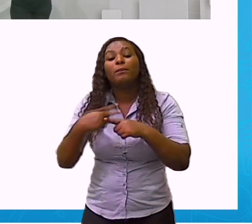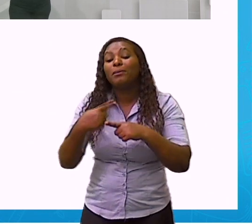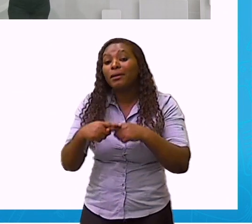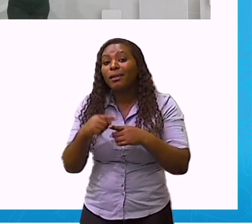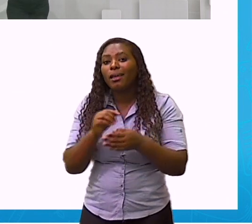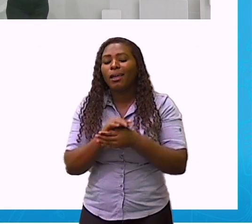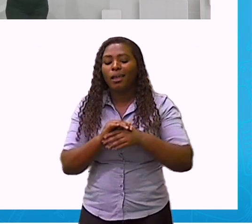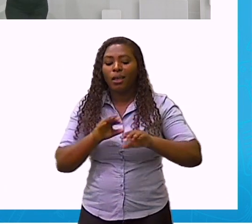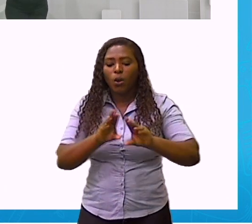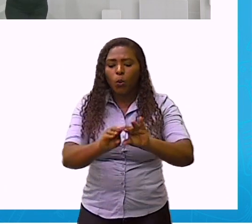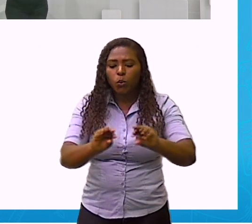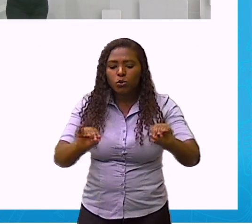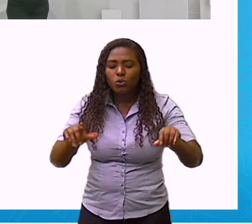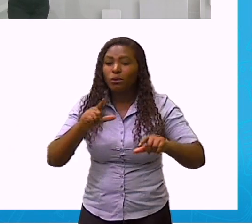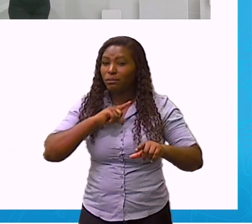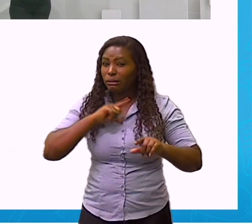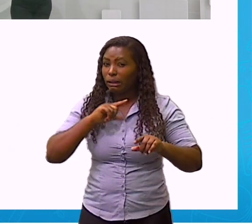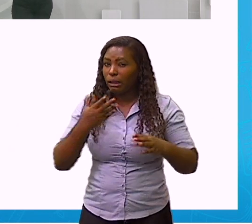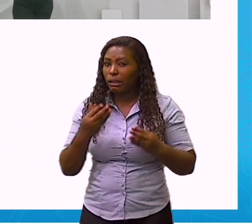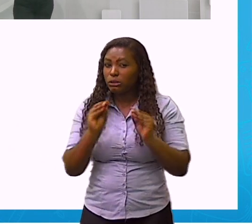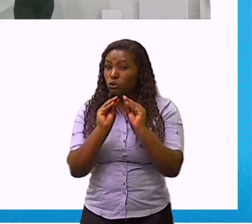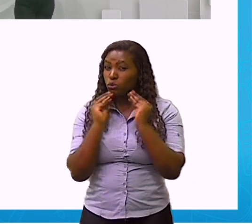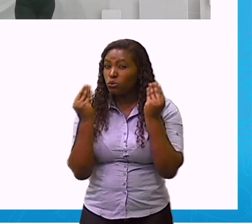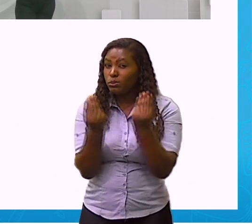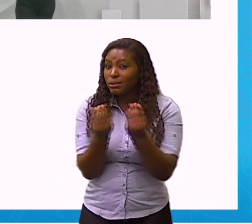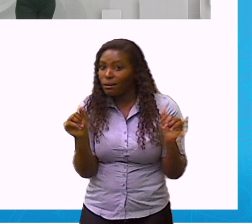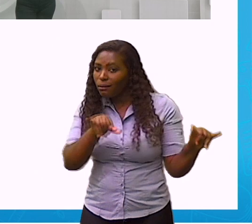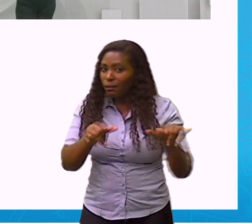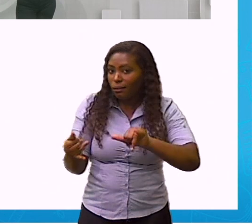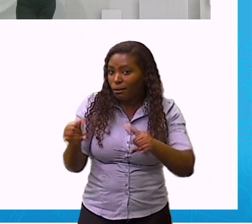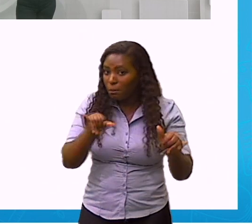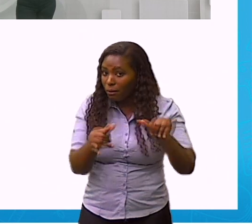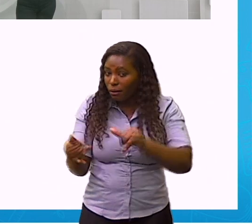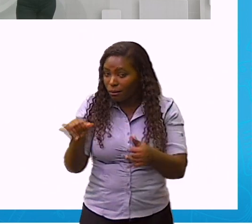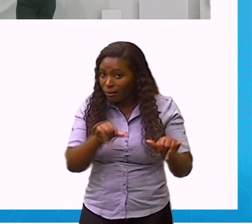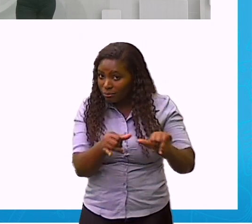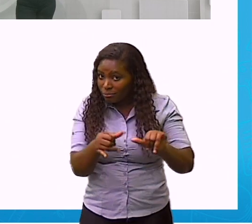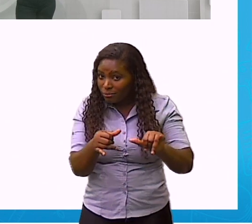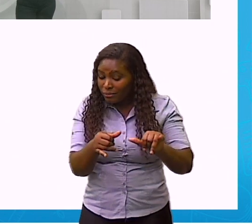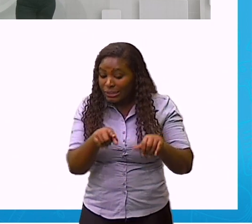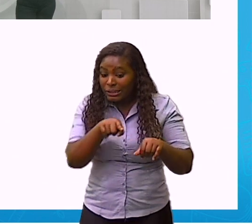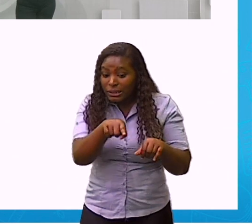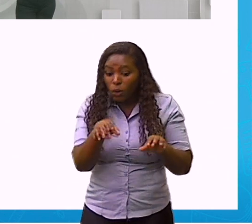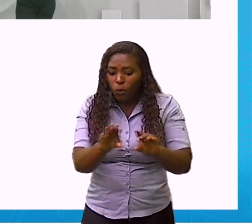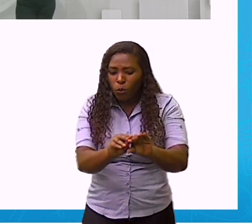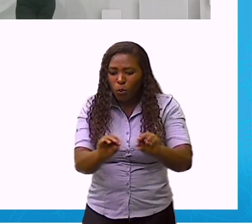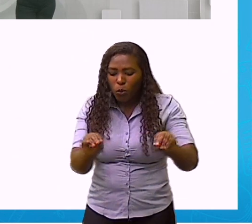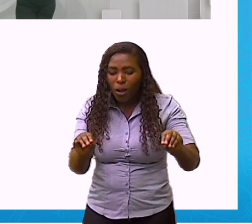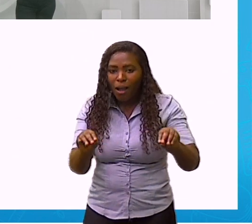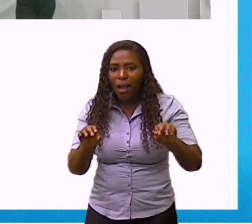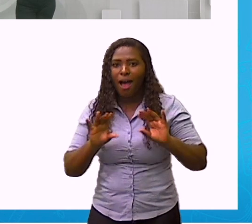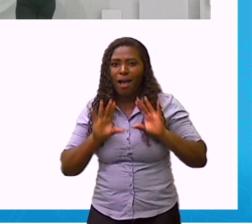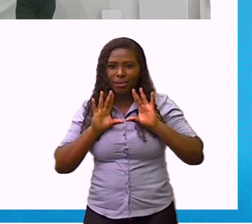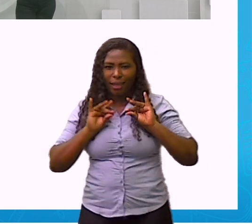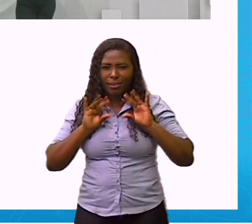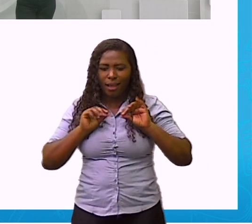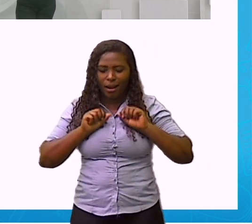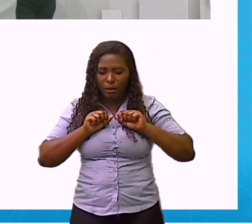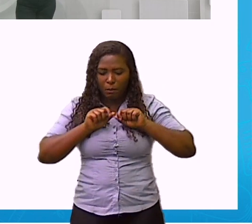quanto tempo ela demorará para se reestabelecer. Muitas pesquisas apontam